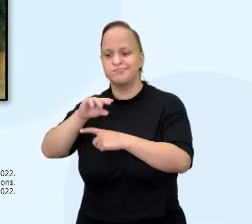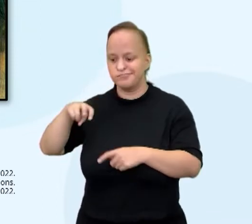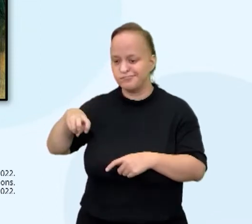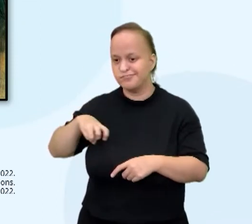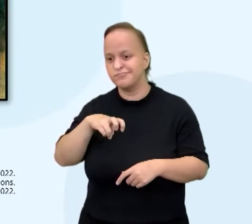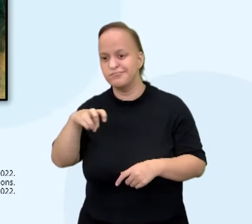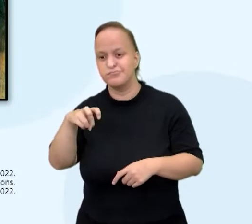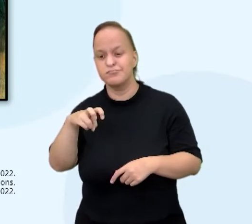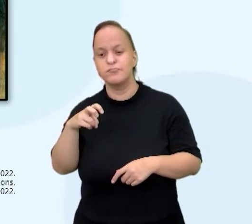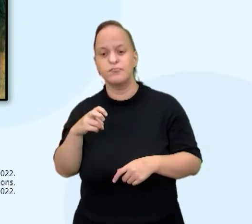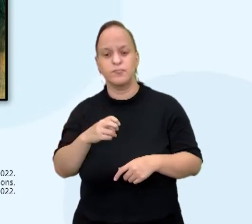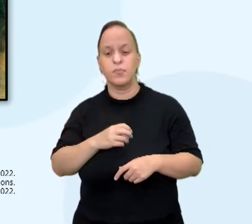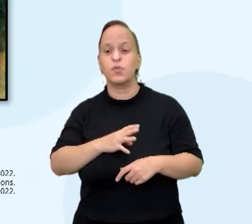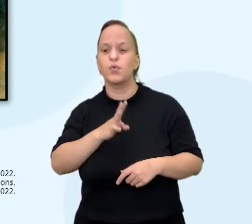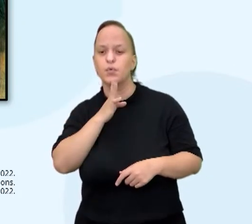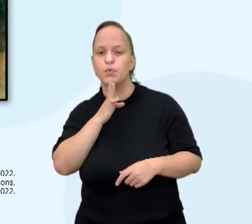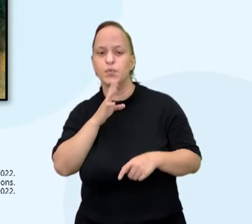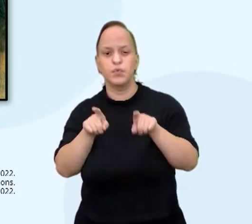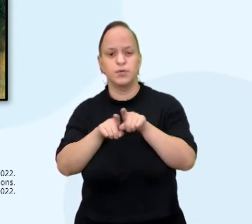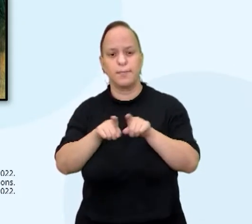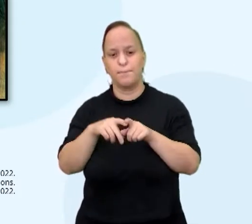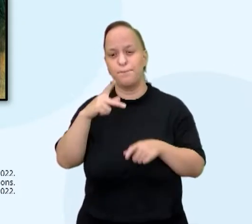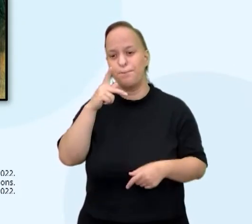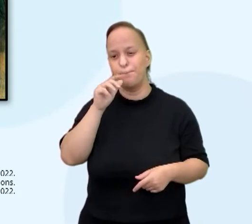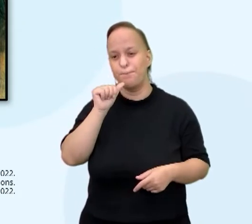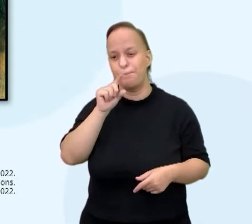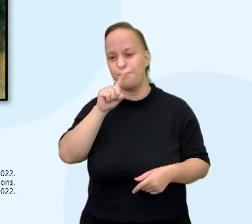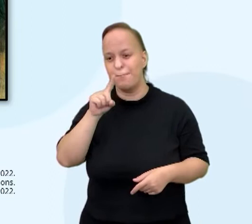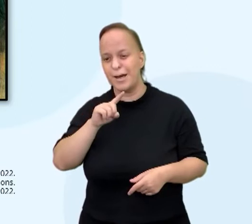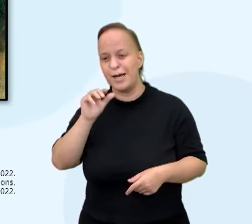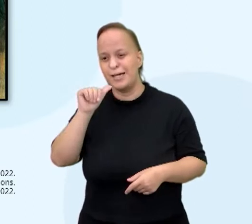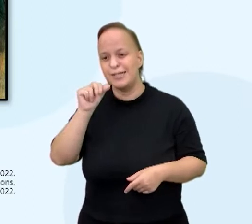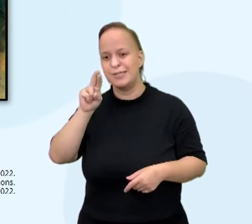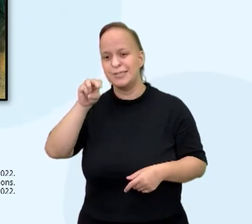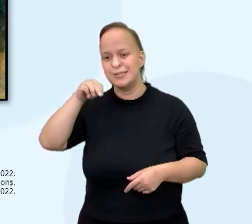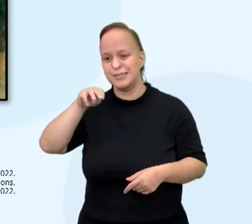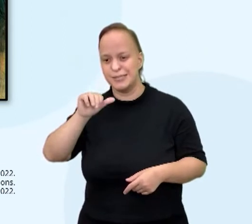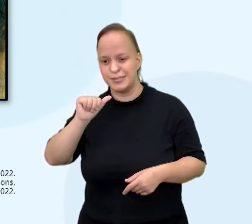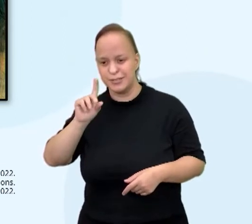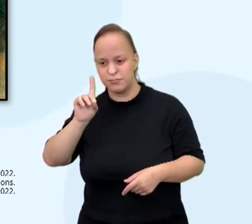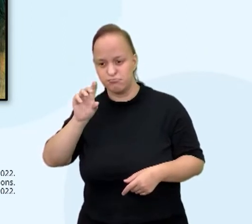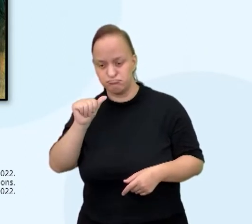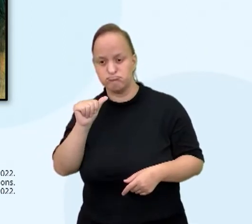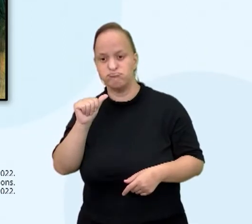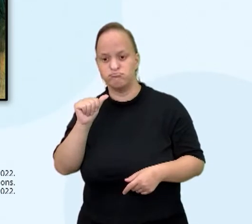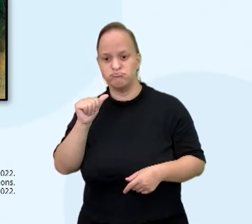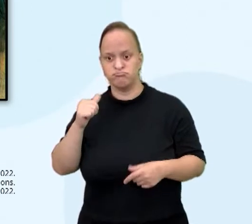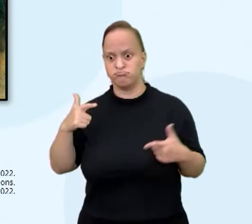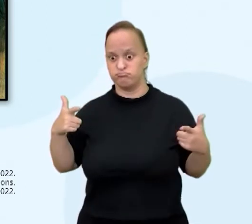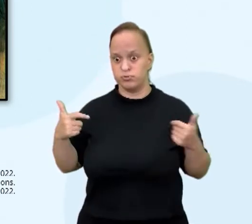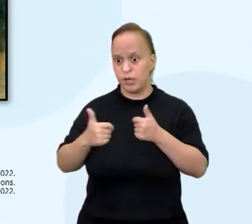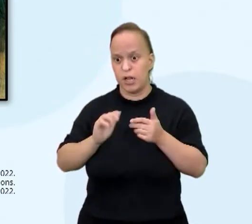é chamado de paz armada, pois apesar de não estar em guerra, os países europeus estavam